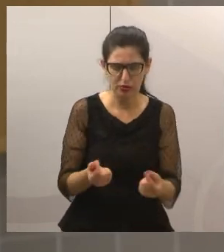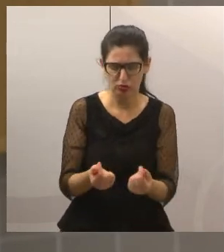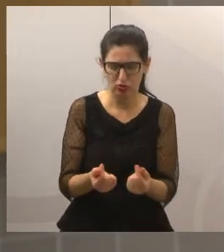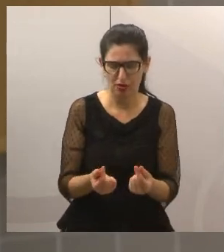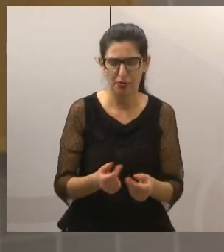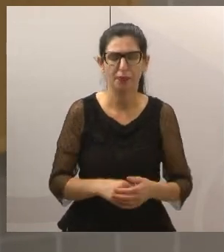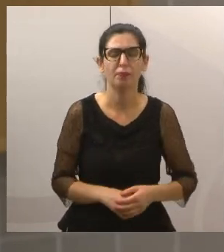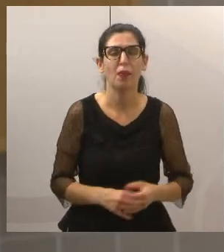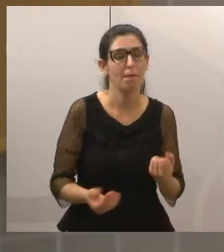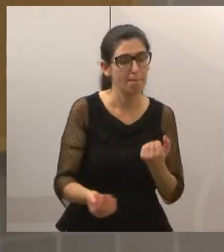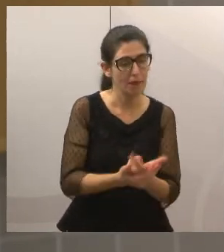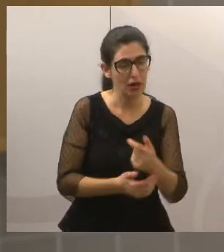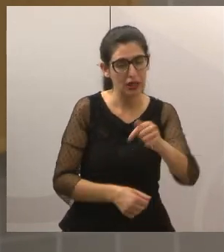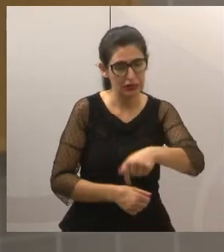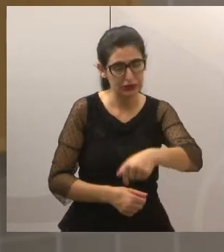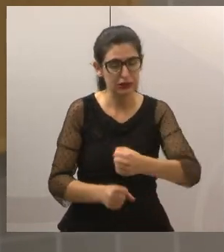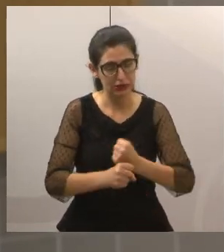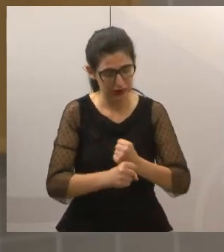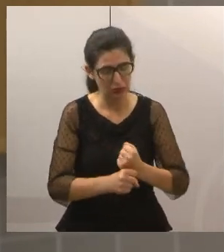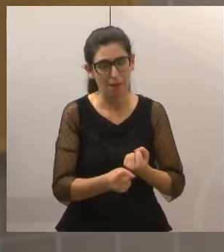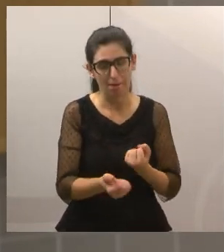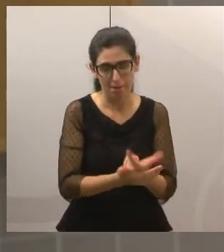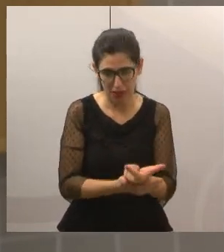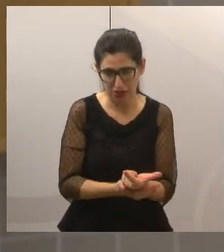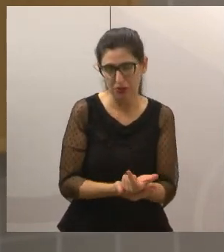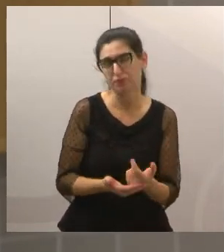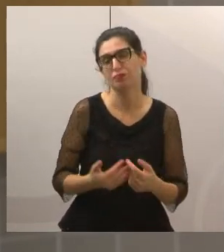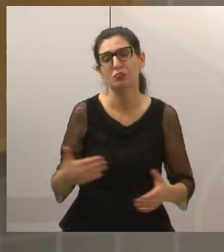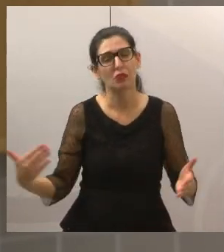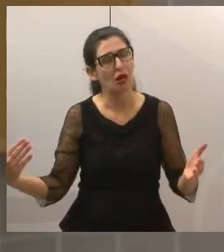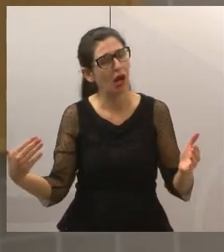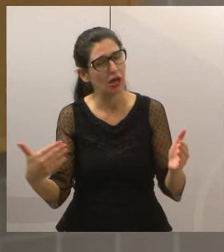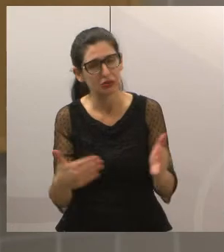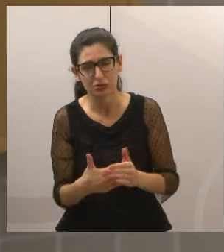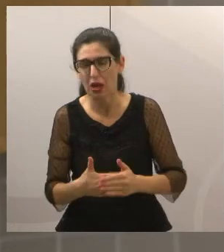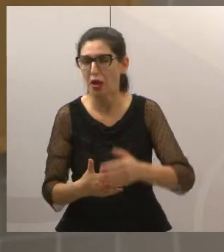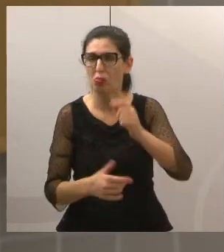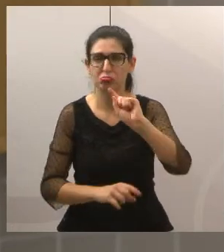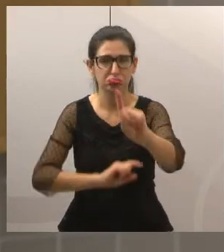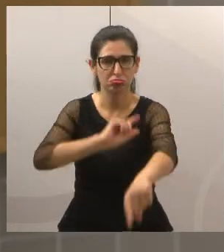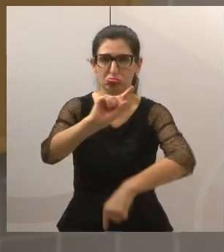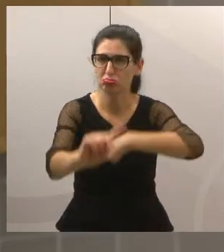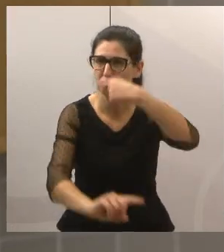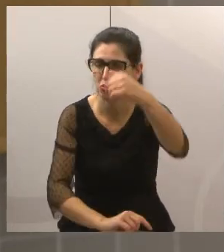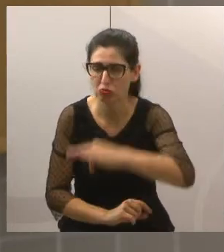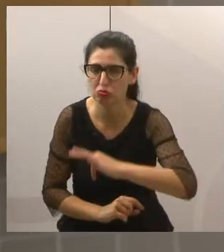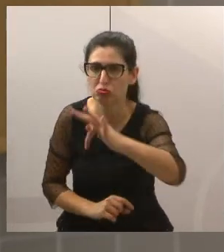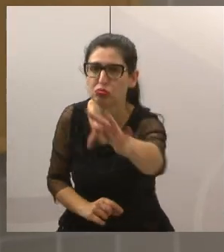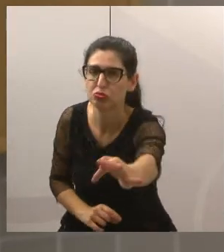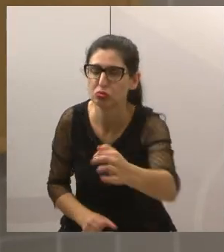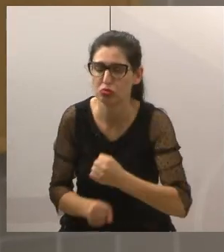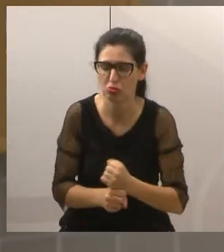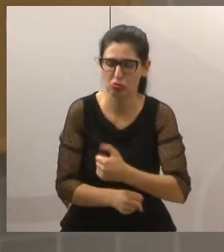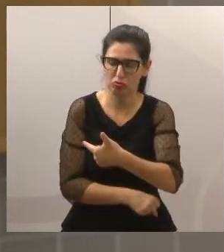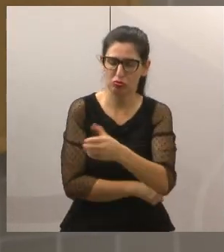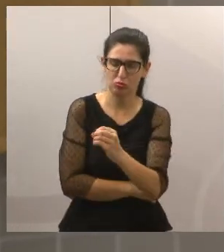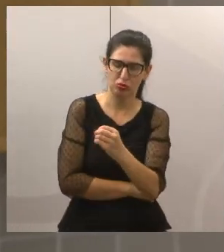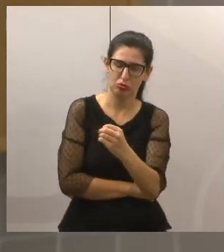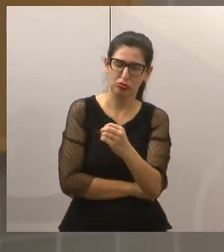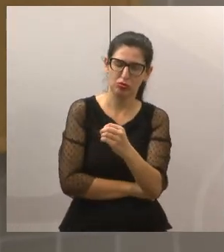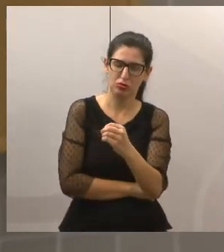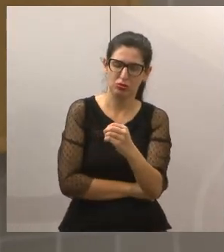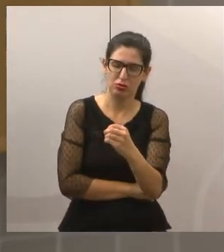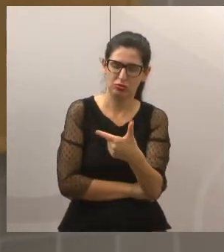pago, se não, no mais tardar no primeiro trimestre do próximo ano, as emendas inscritas no resto a pagar serão